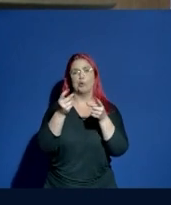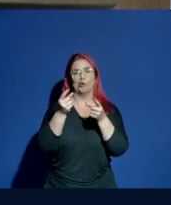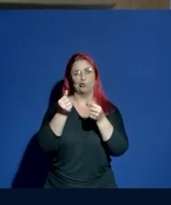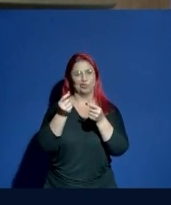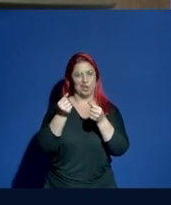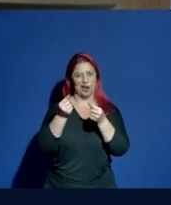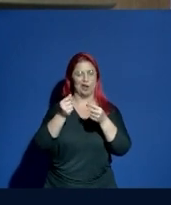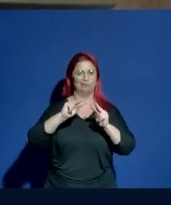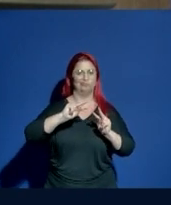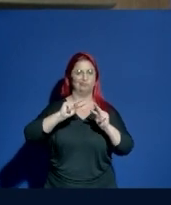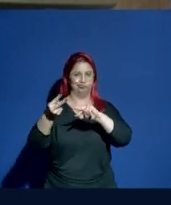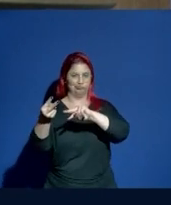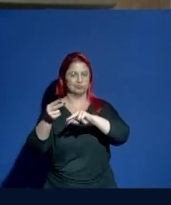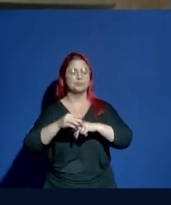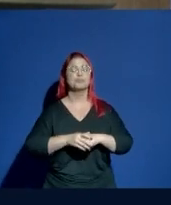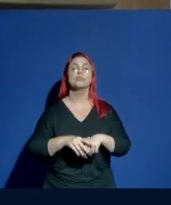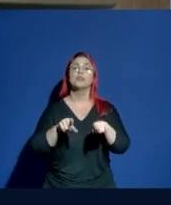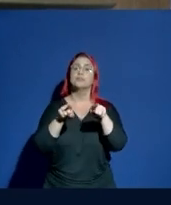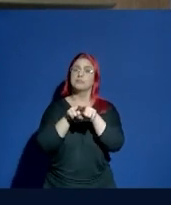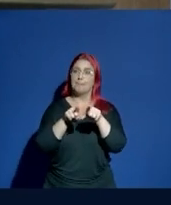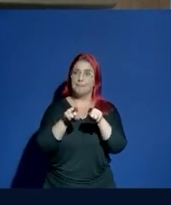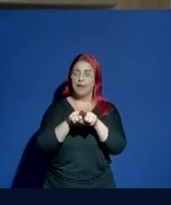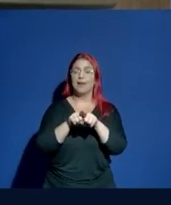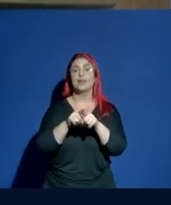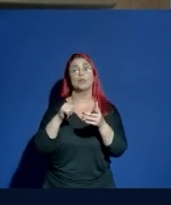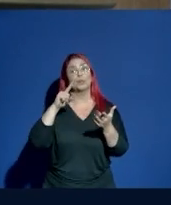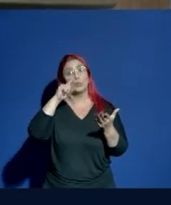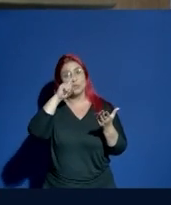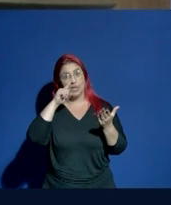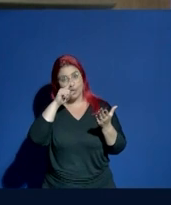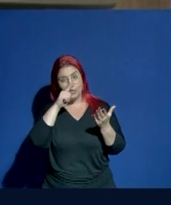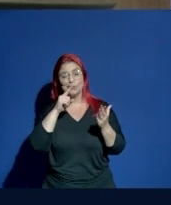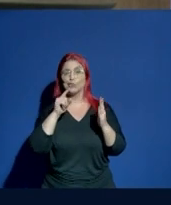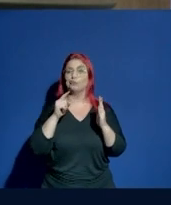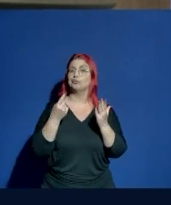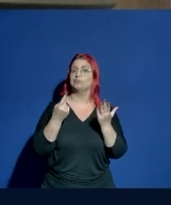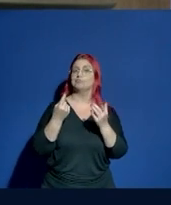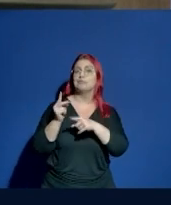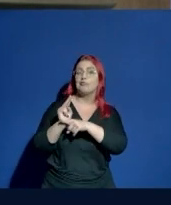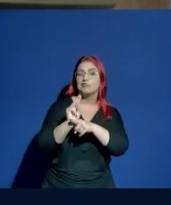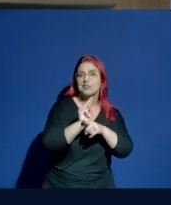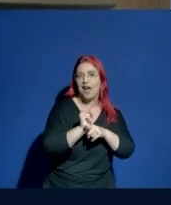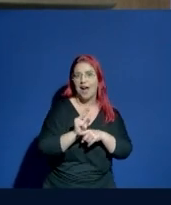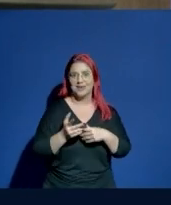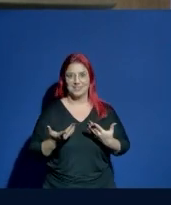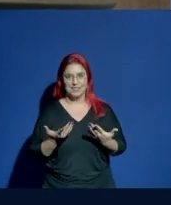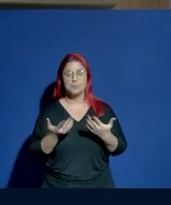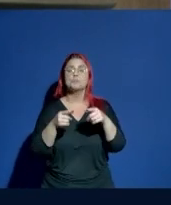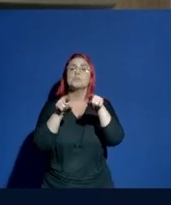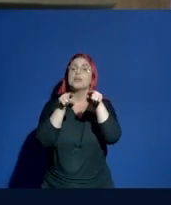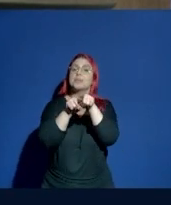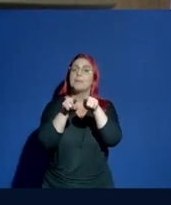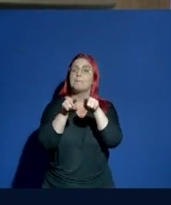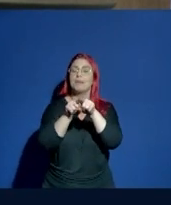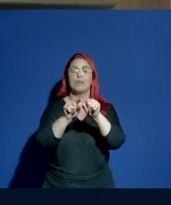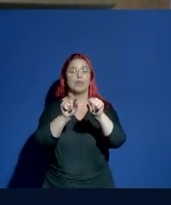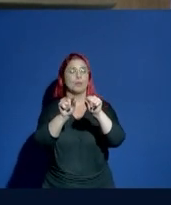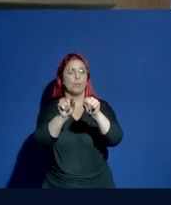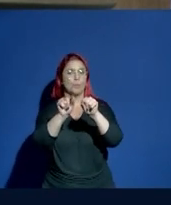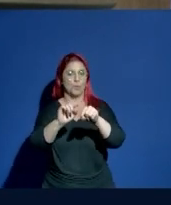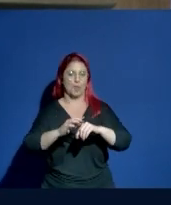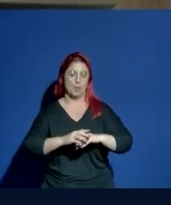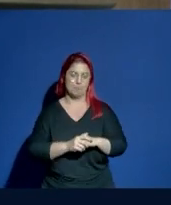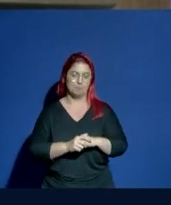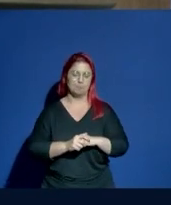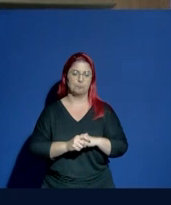dos riscos fiscais que estão cada vez mais presentes. Nós temos a dependência